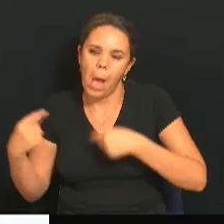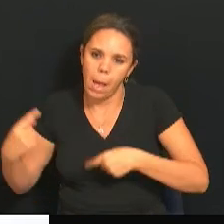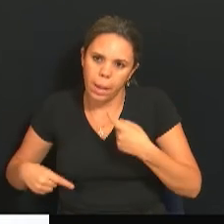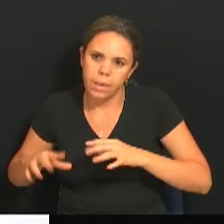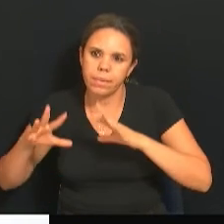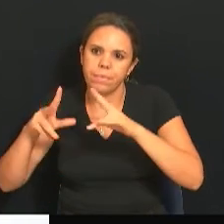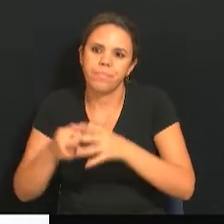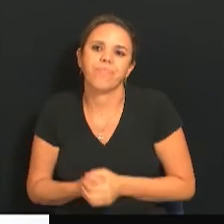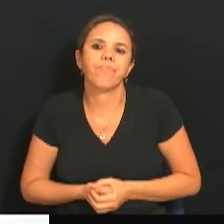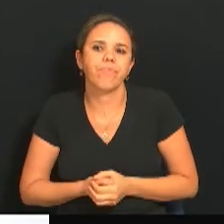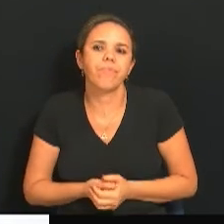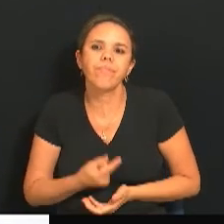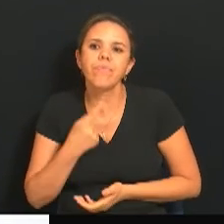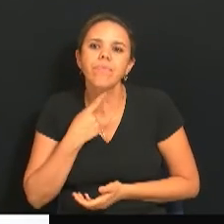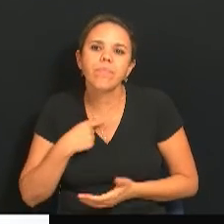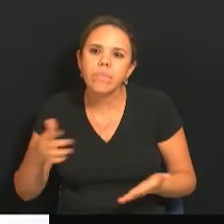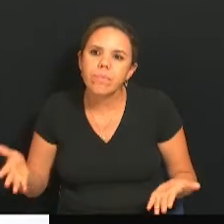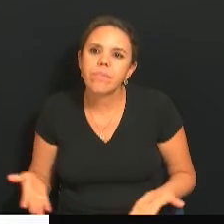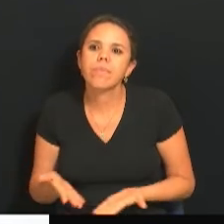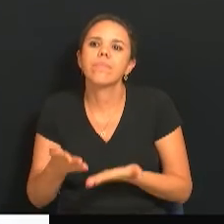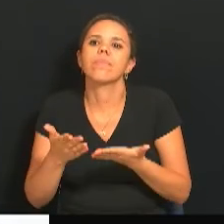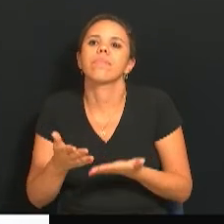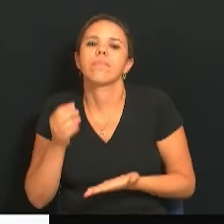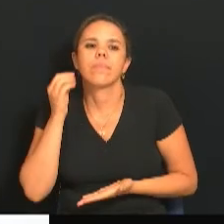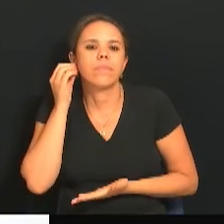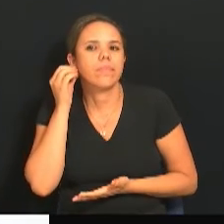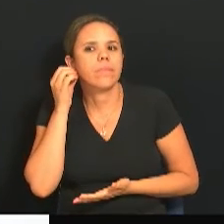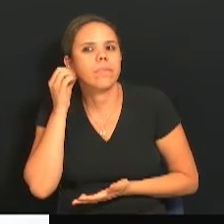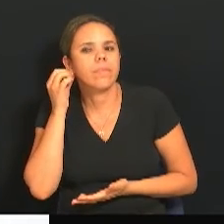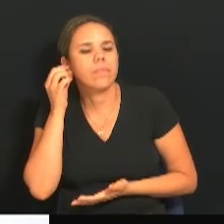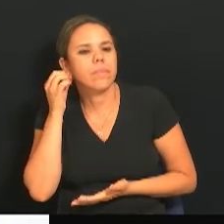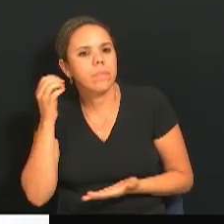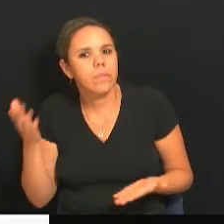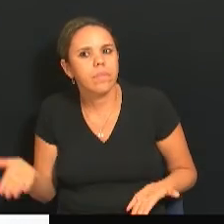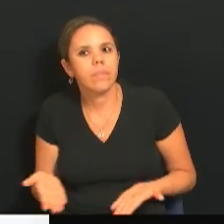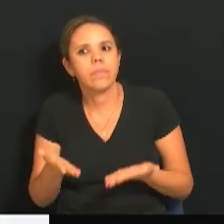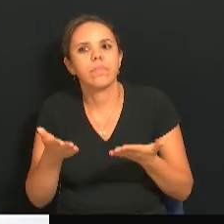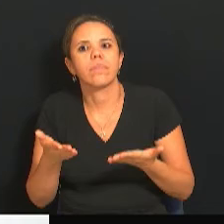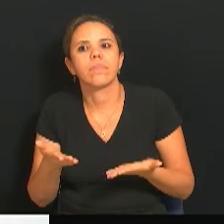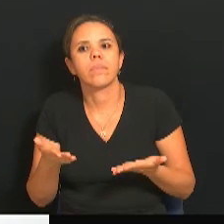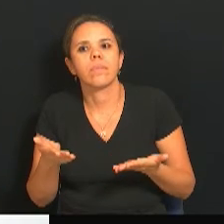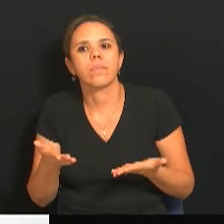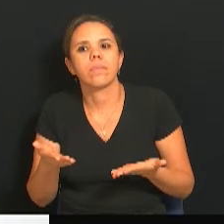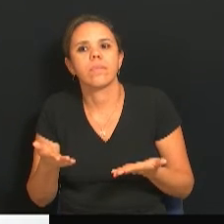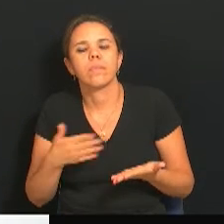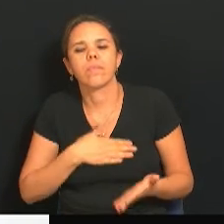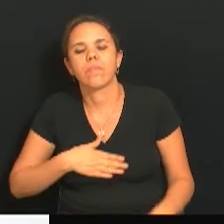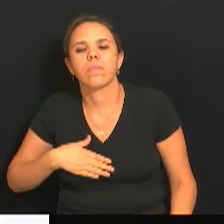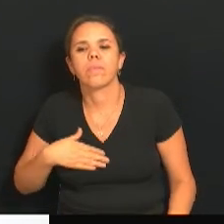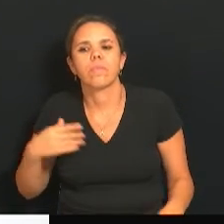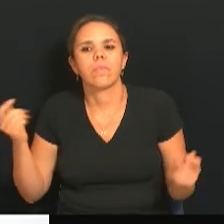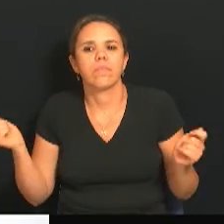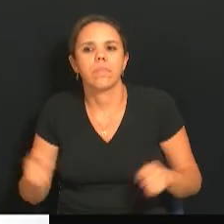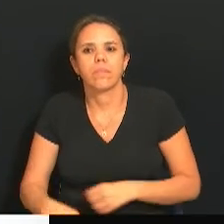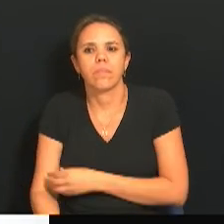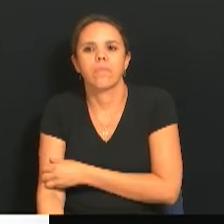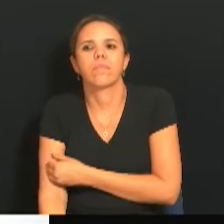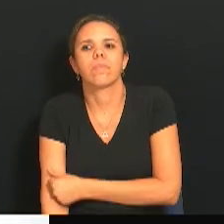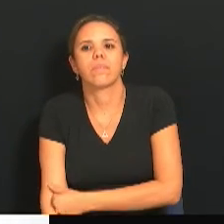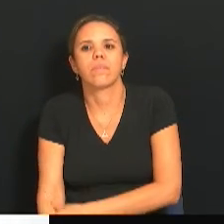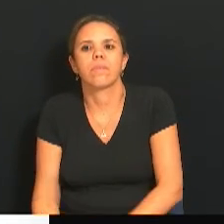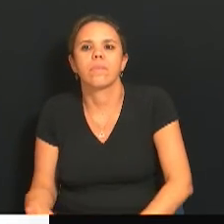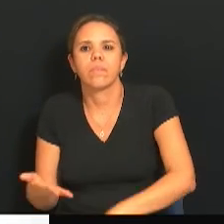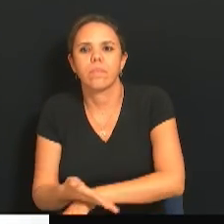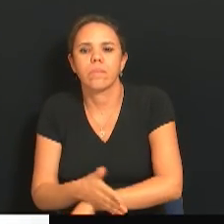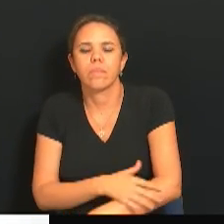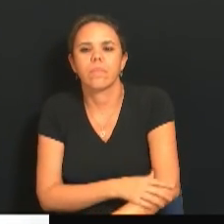aquelas que desejam contribuir para que isso seja encaminhado da maneira mais satisfatória possível. Essa participação,